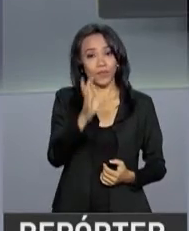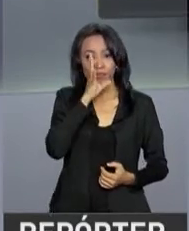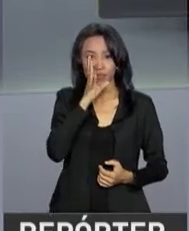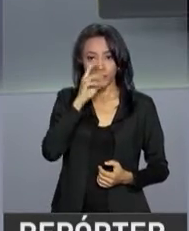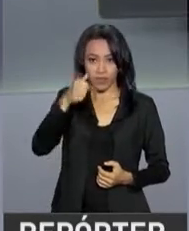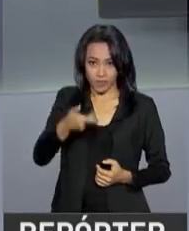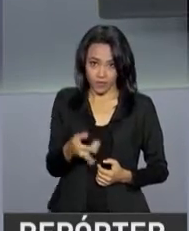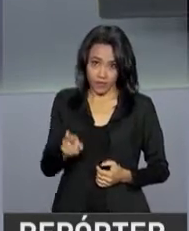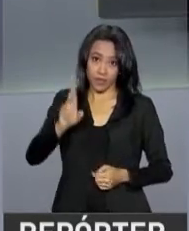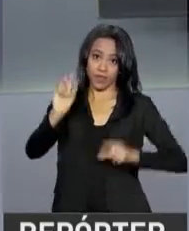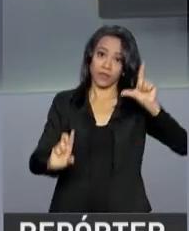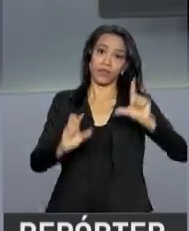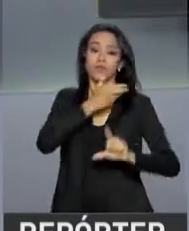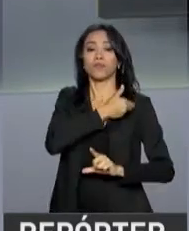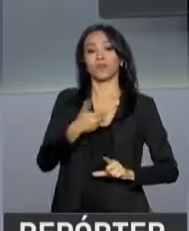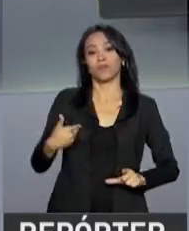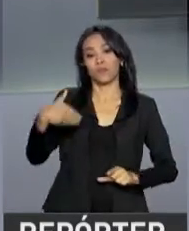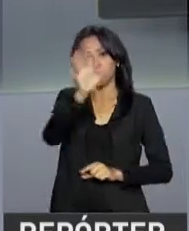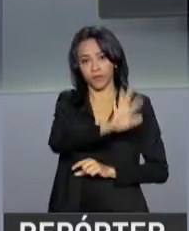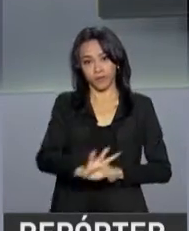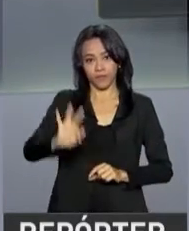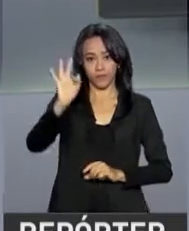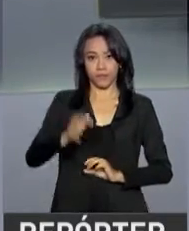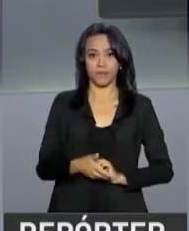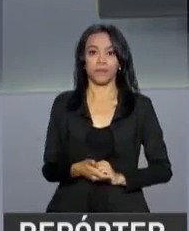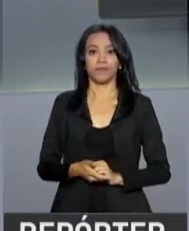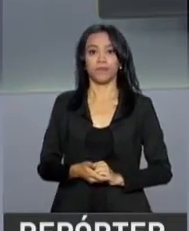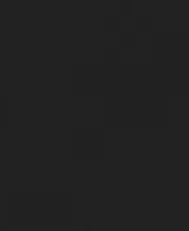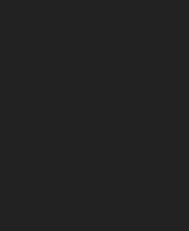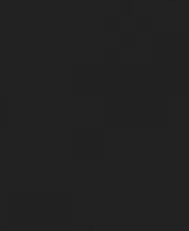com a gente na NBR, a TV do Governo Federal.